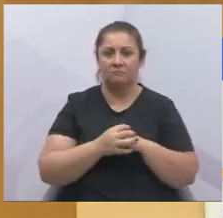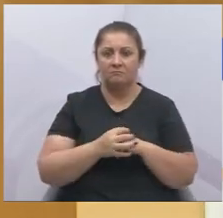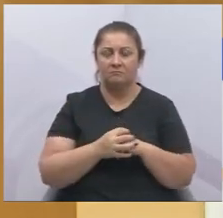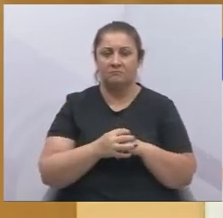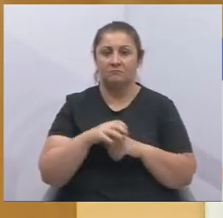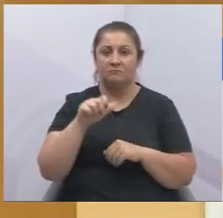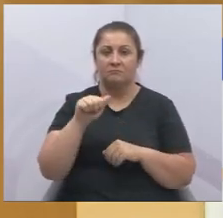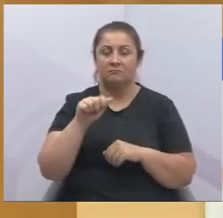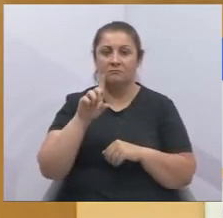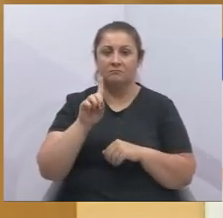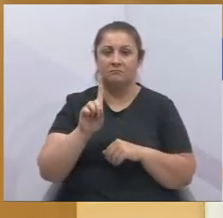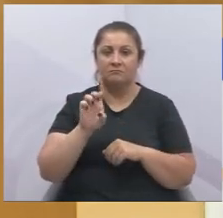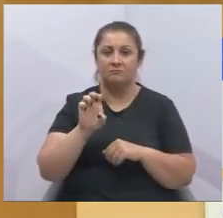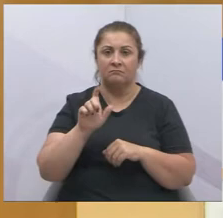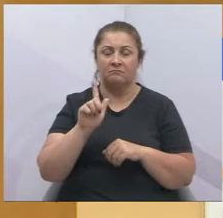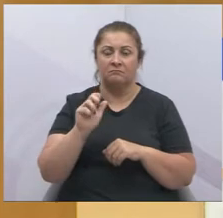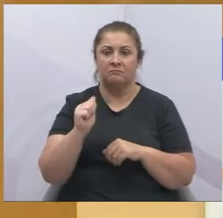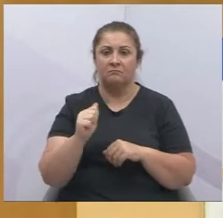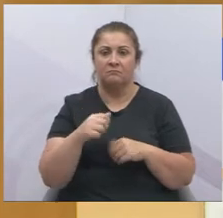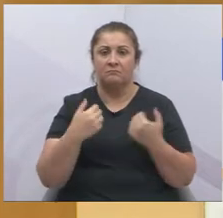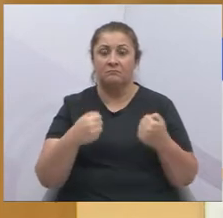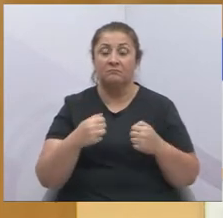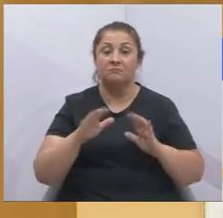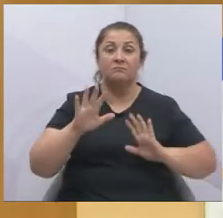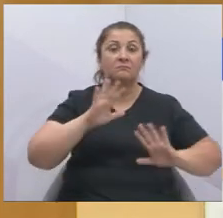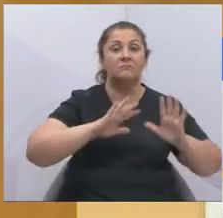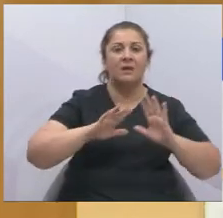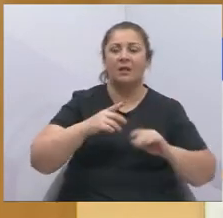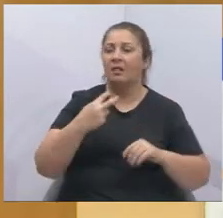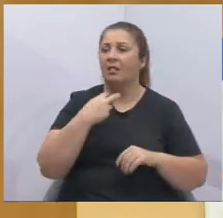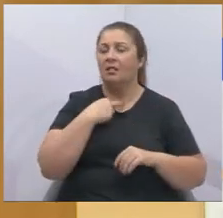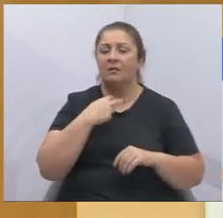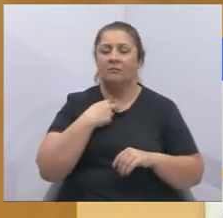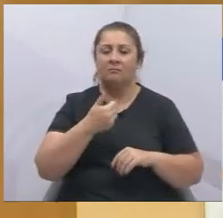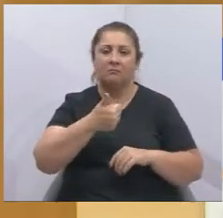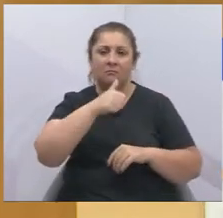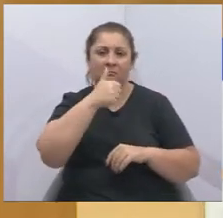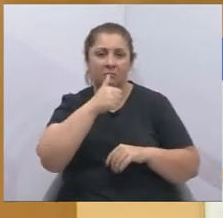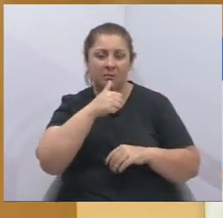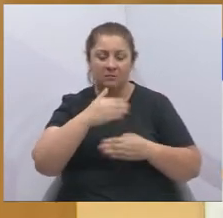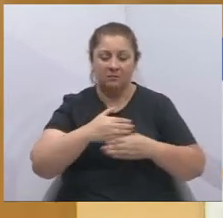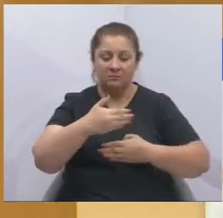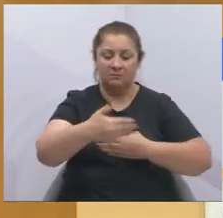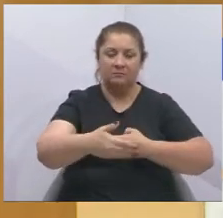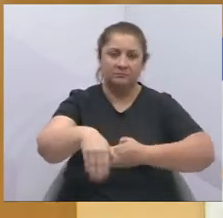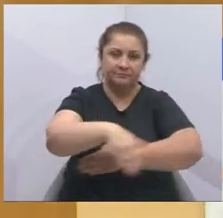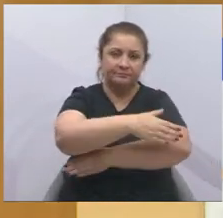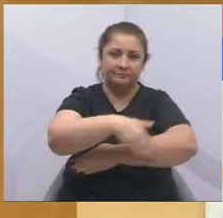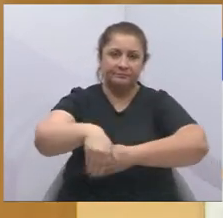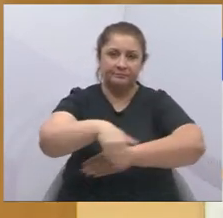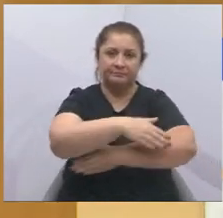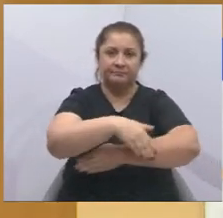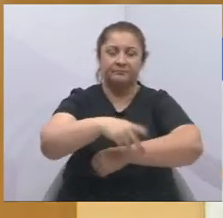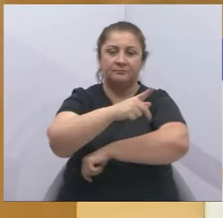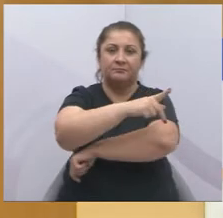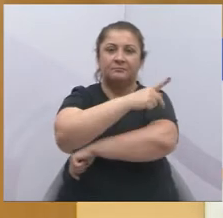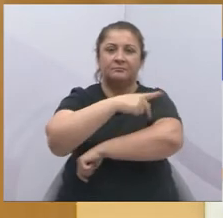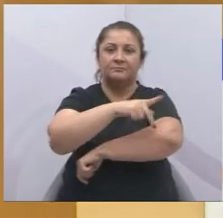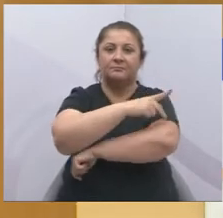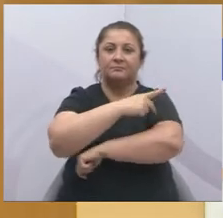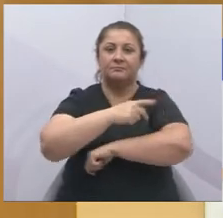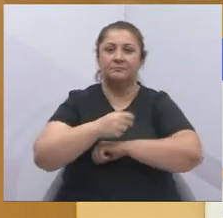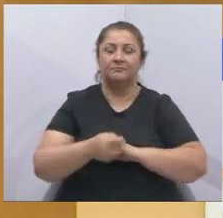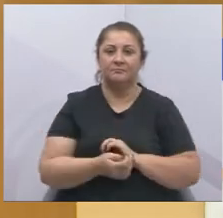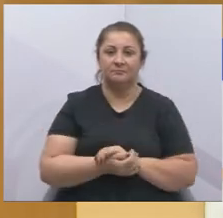deverão empenhar-se na coibição de consumo de bebidas alcoólicas no estabelecimento, nas vias públicas, nas praças